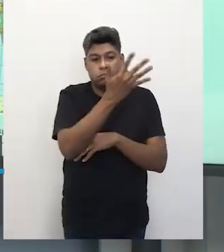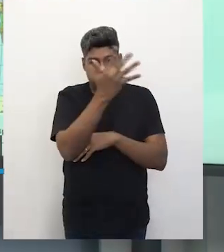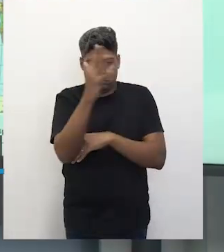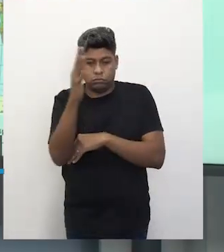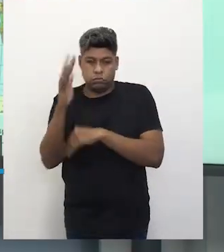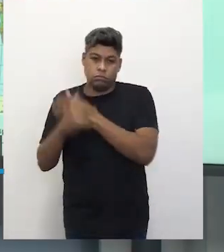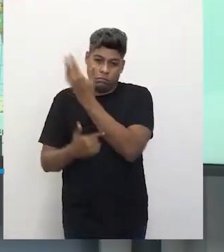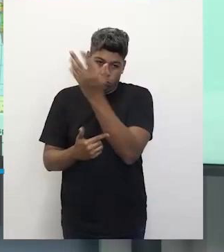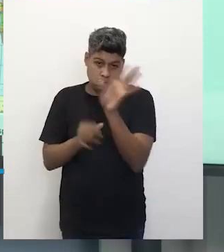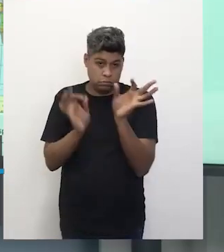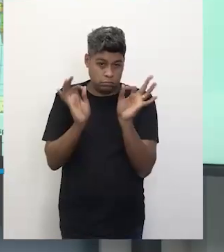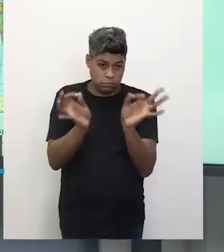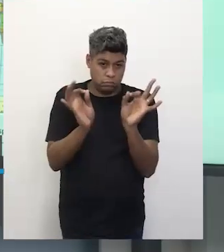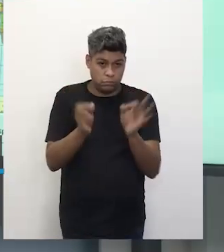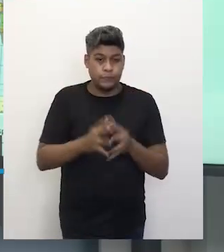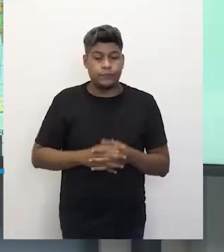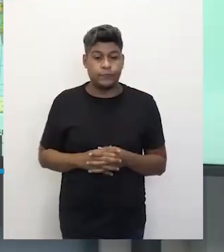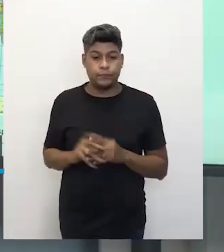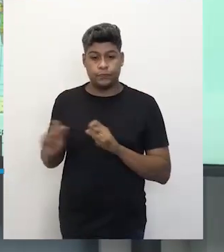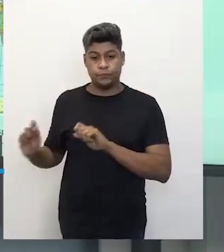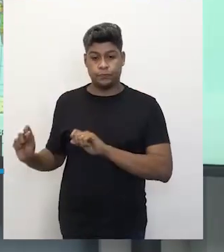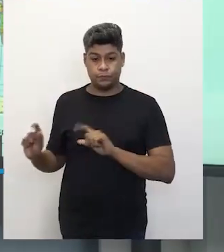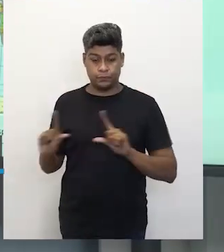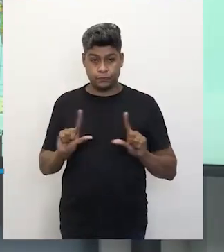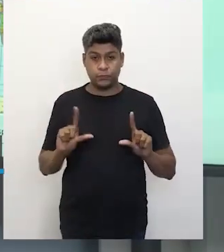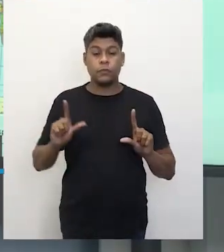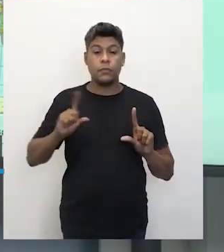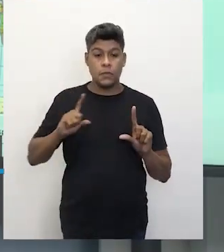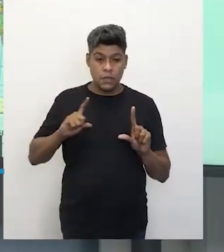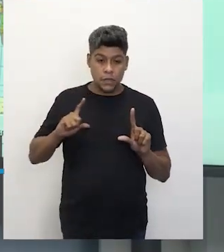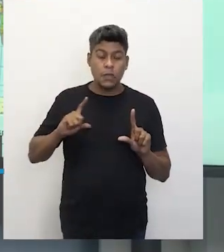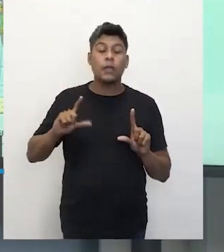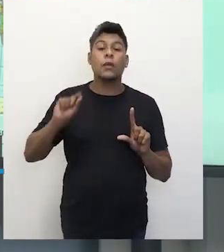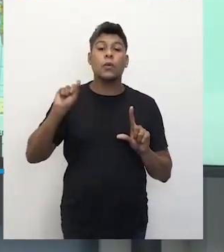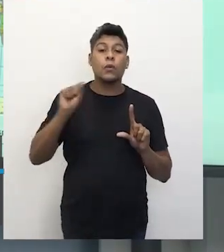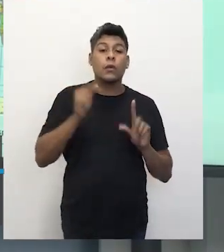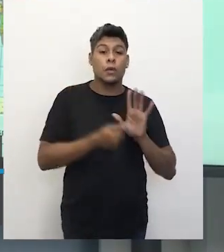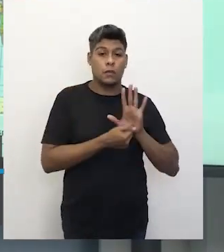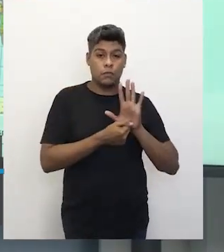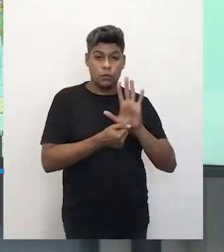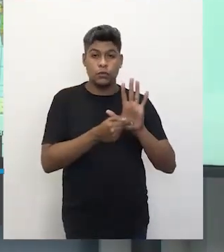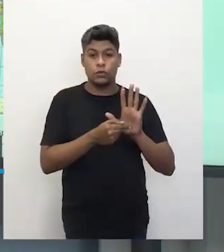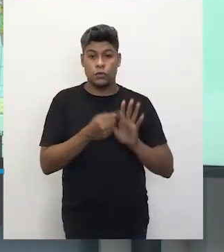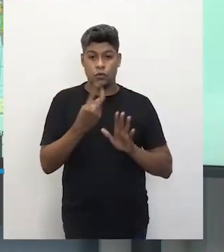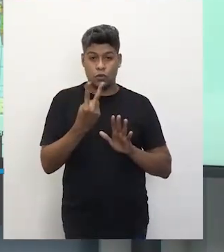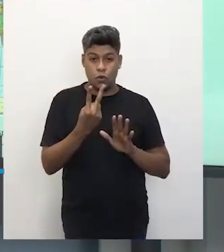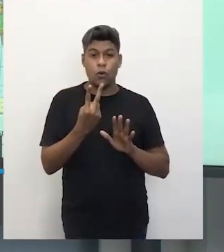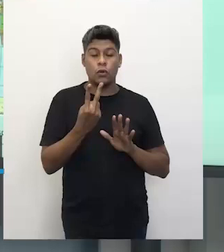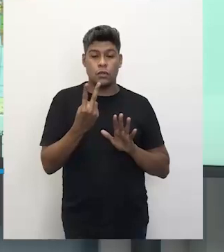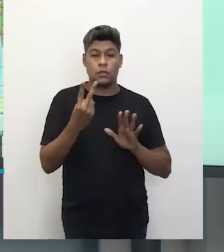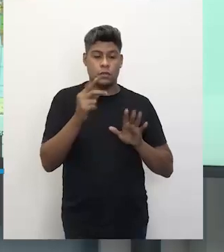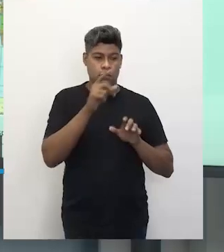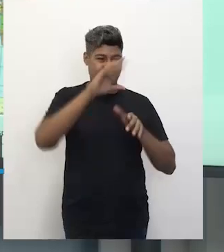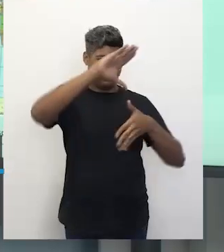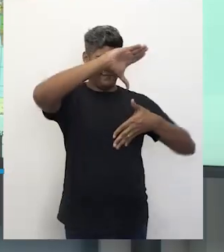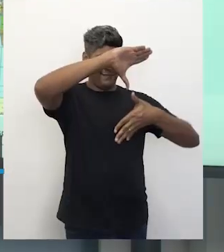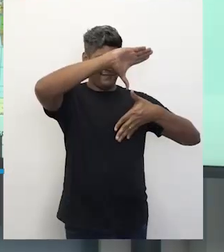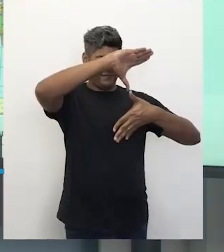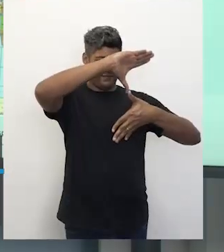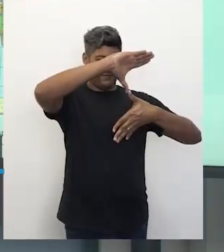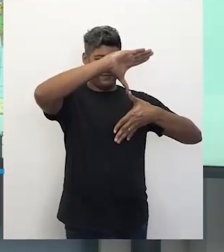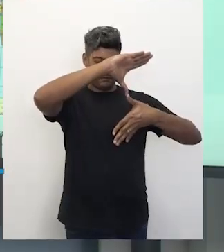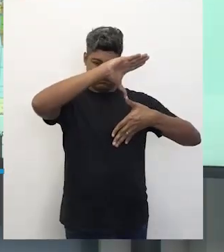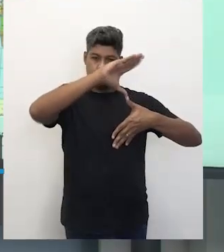vegetação Tá certo então colocar mais os dois o planisfério aí mostrando aí os dois continentes só para ver nessa localização